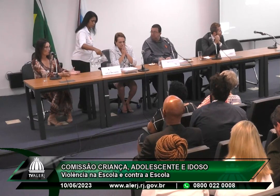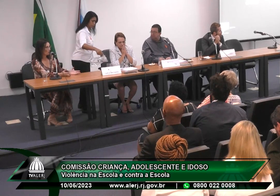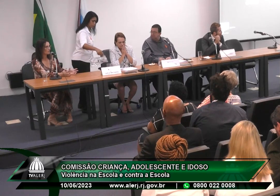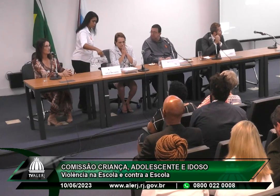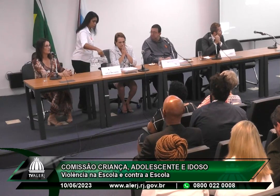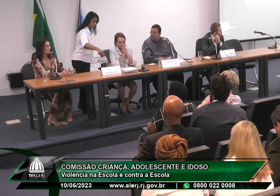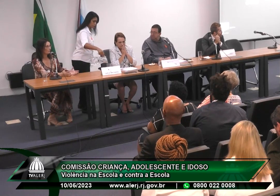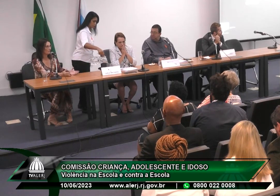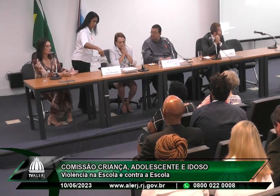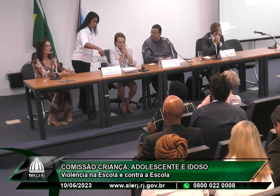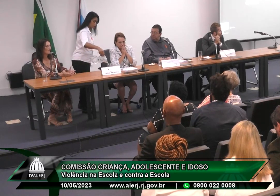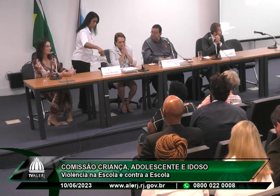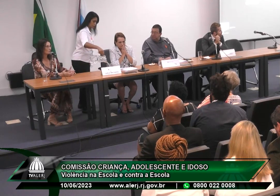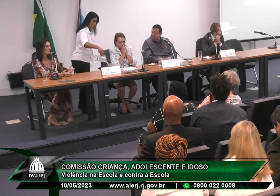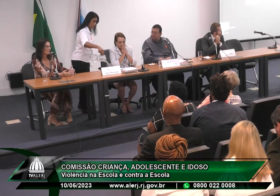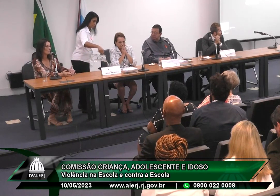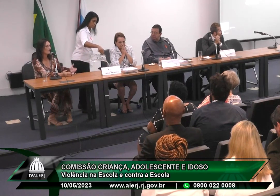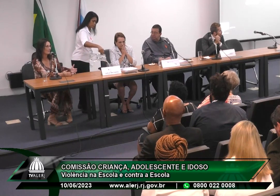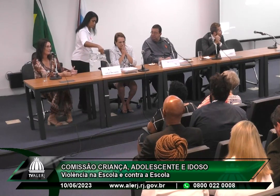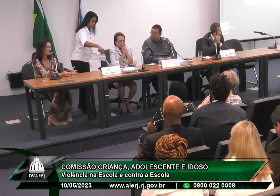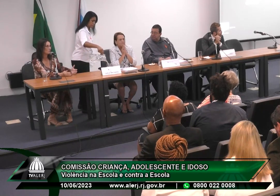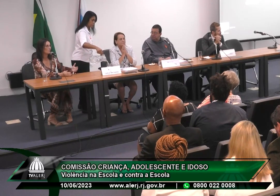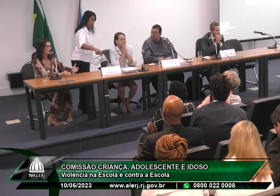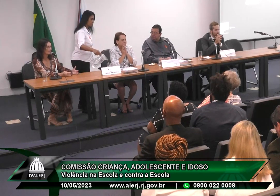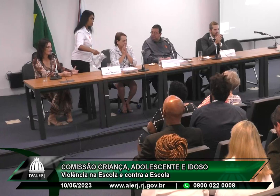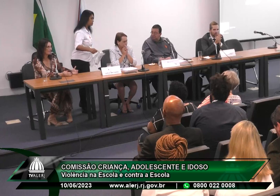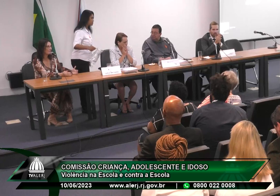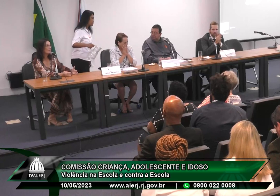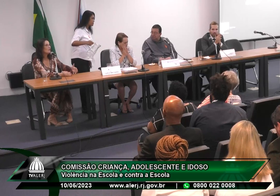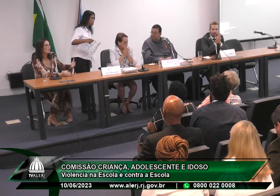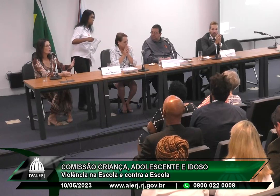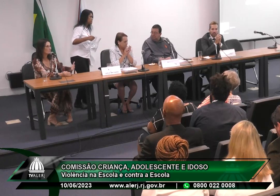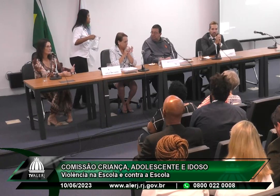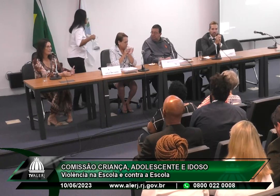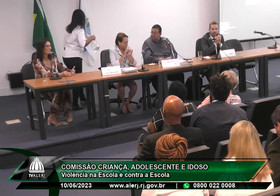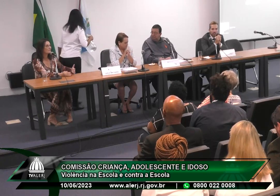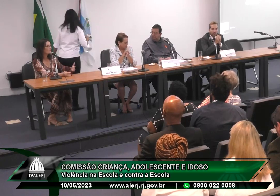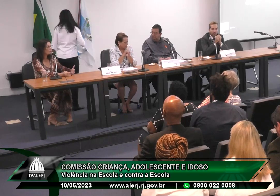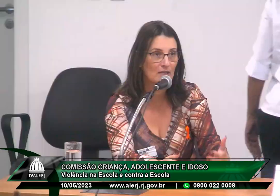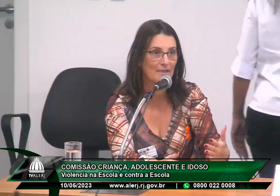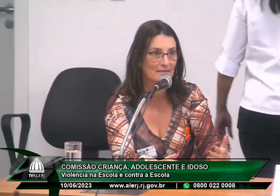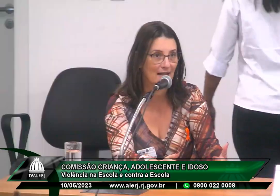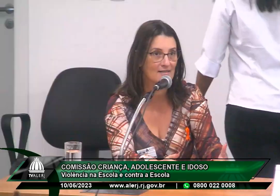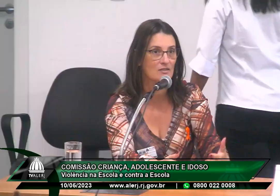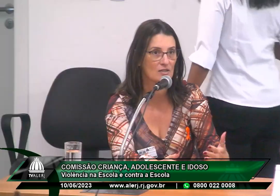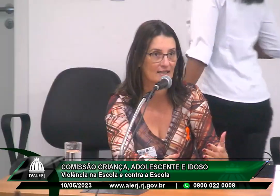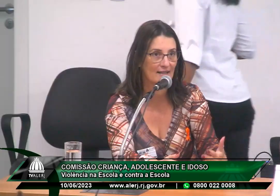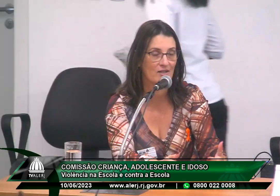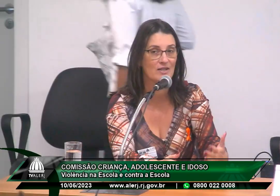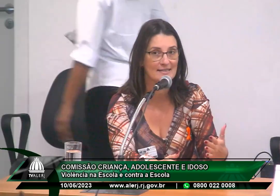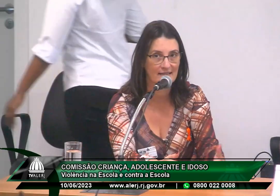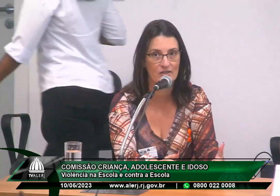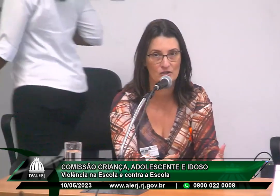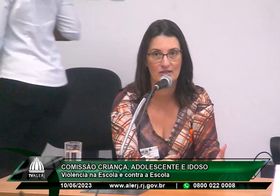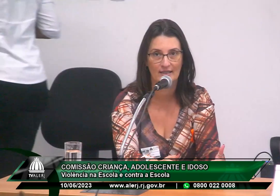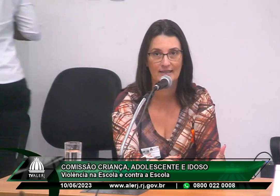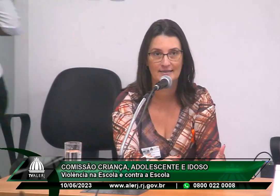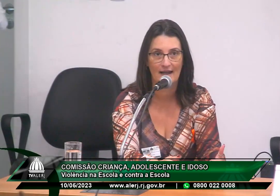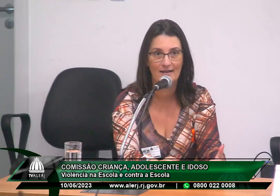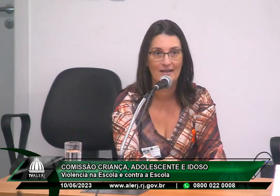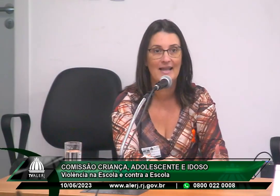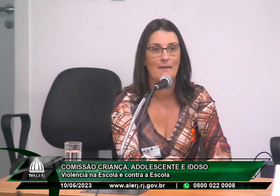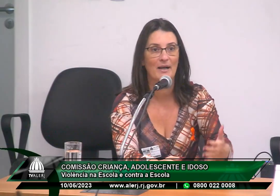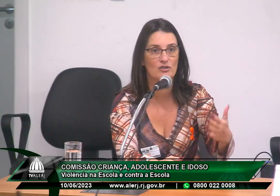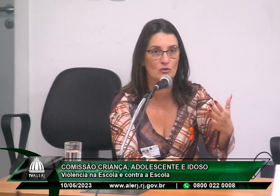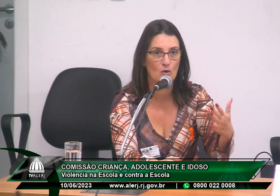não concorde e divirja isso é pluralidade democracia com os temas fundamentais da sociedade é assim que a gente tem que